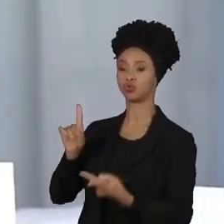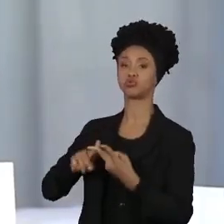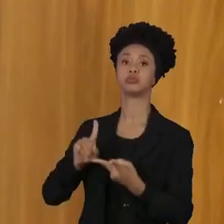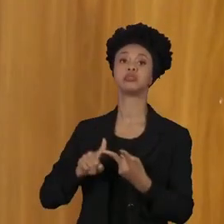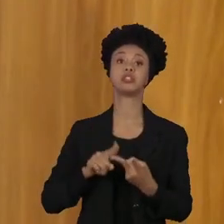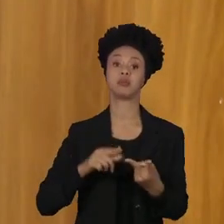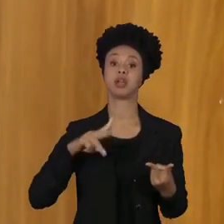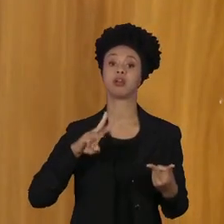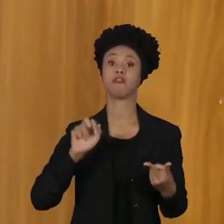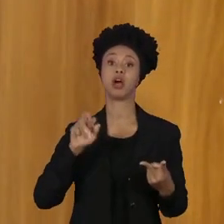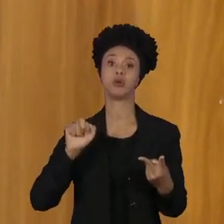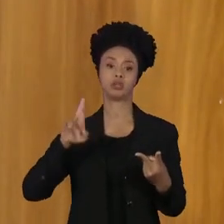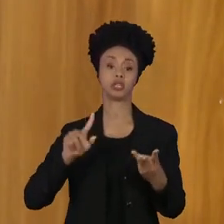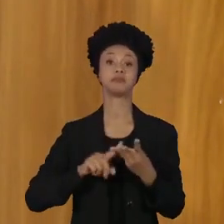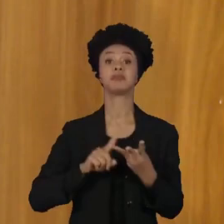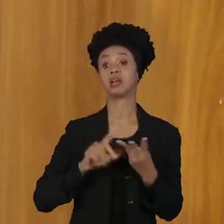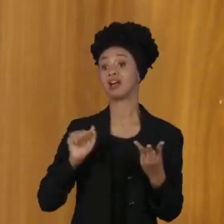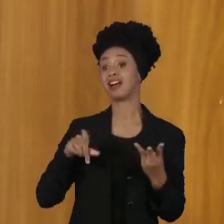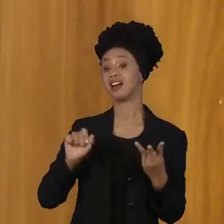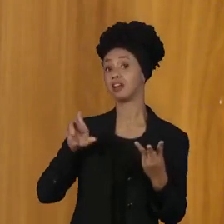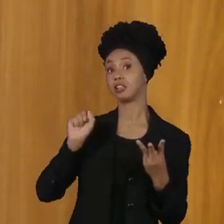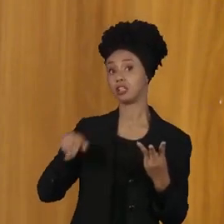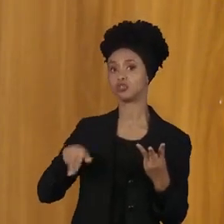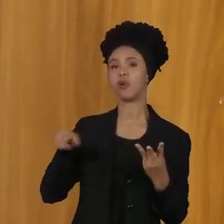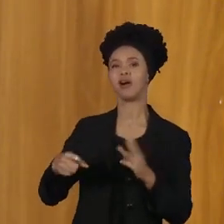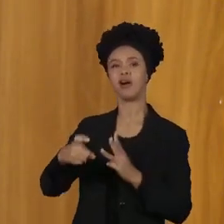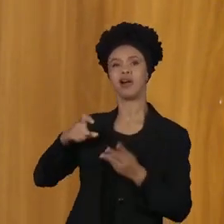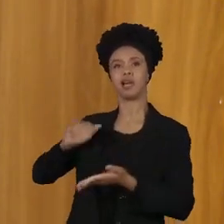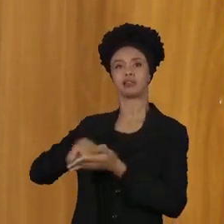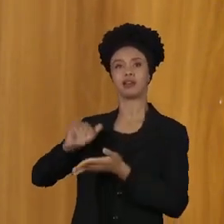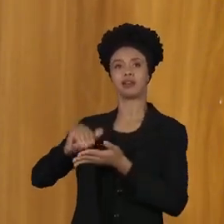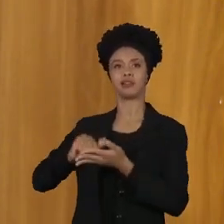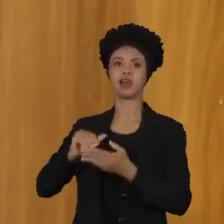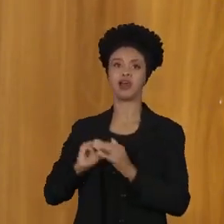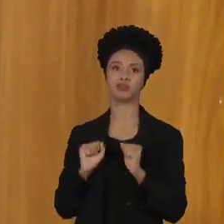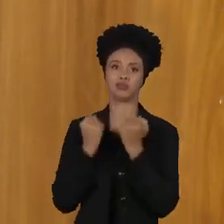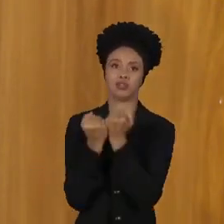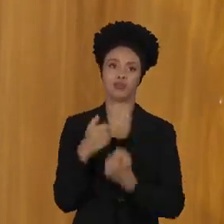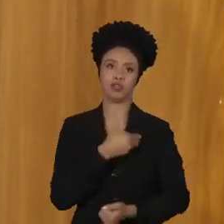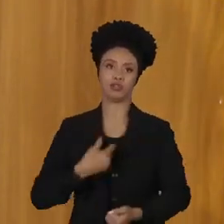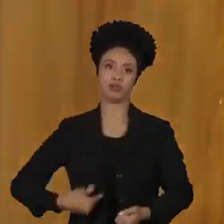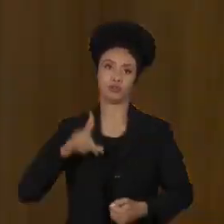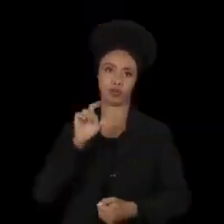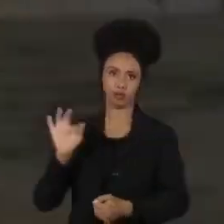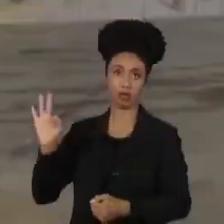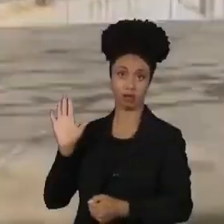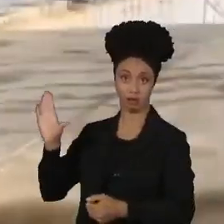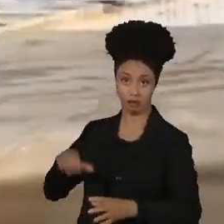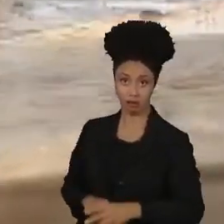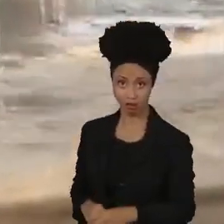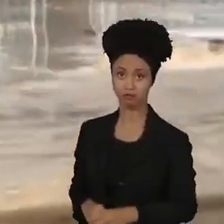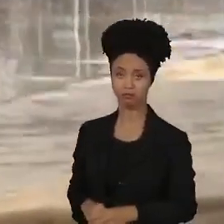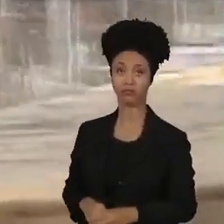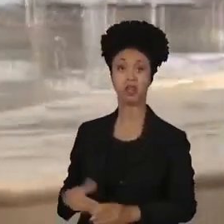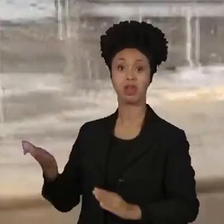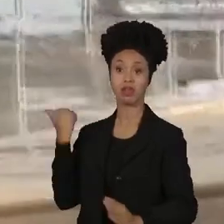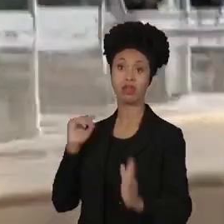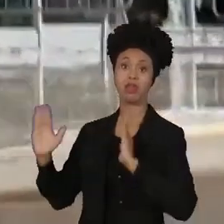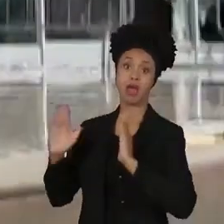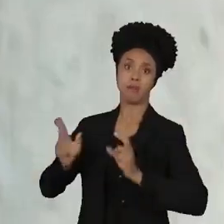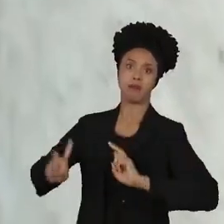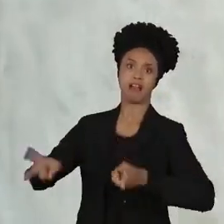Braga Neto, e Anderson Torres, que foi secretário de Segurança Pública do Distrito Federal, quando os